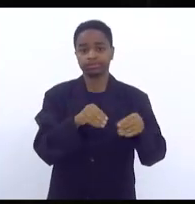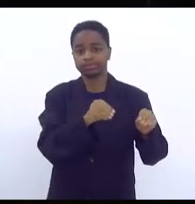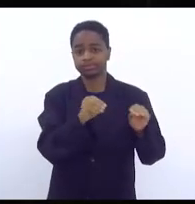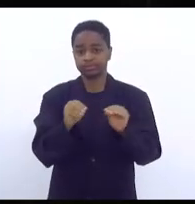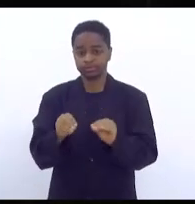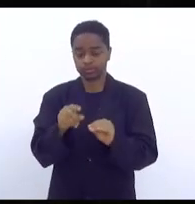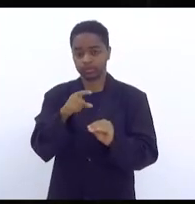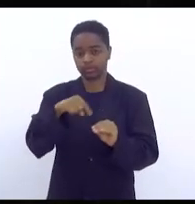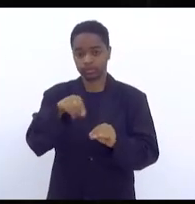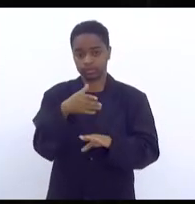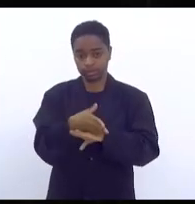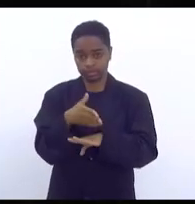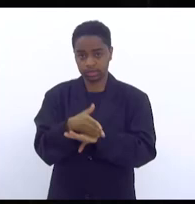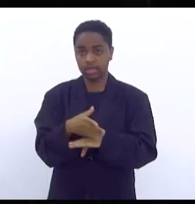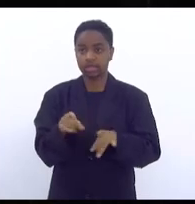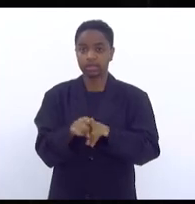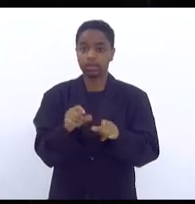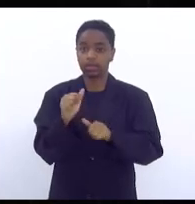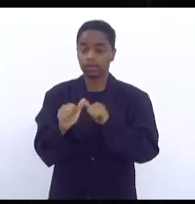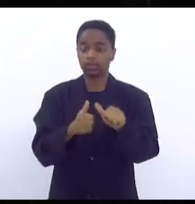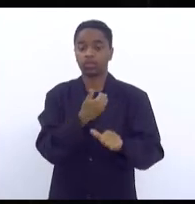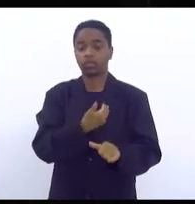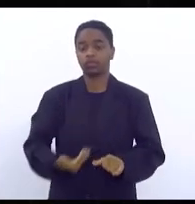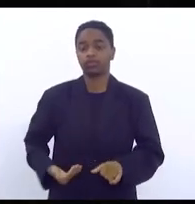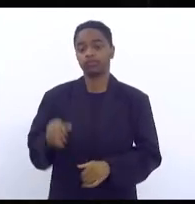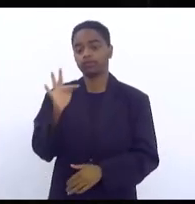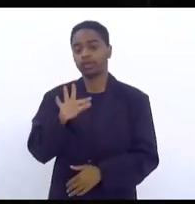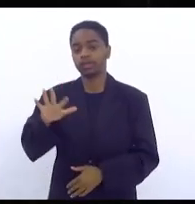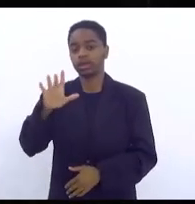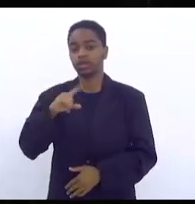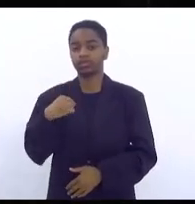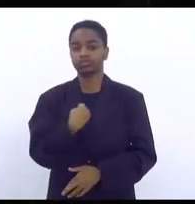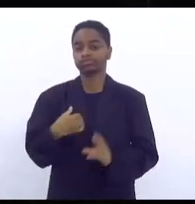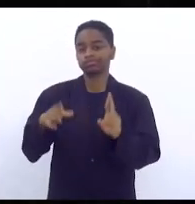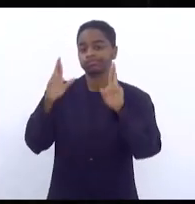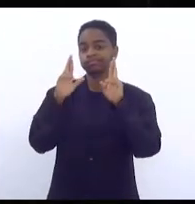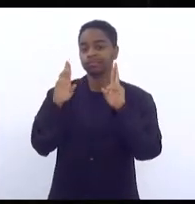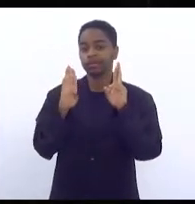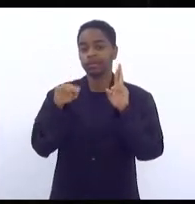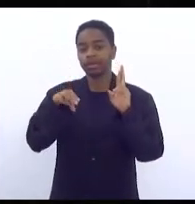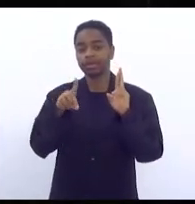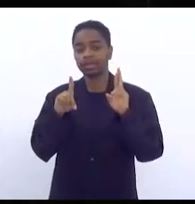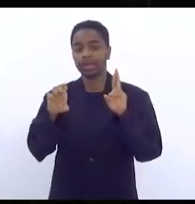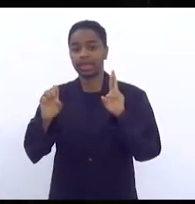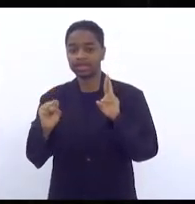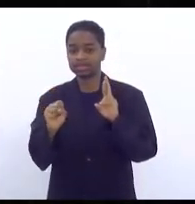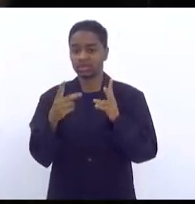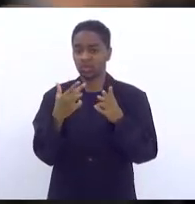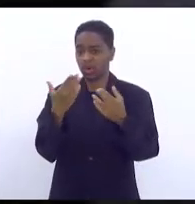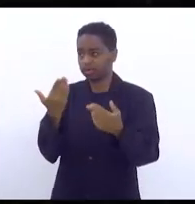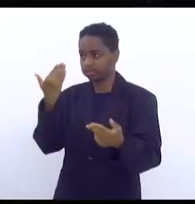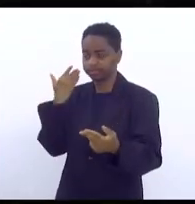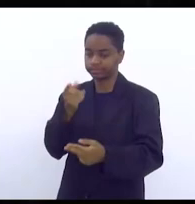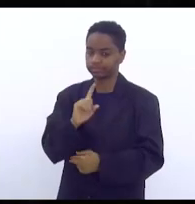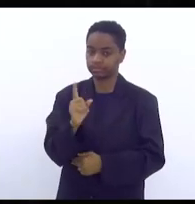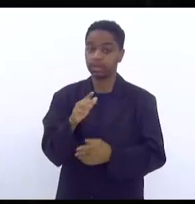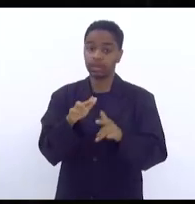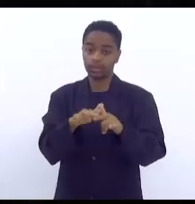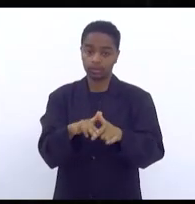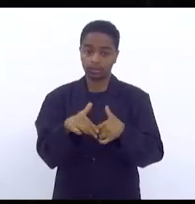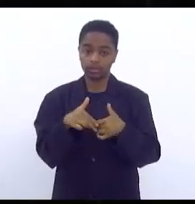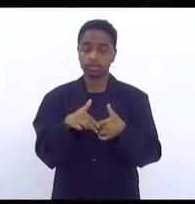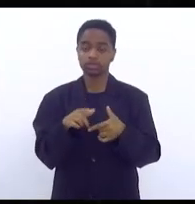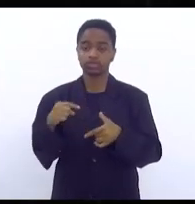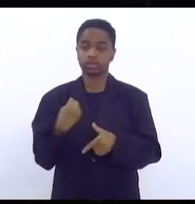federal eh a gente tem uma expectativa que o BNDS não seja o BNDS do outro governo por isso fizemos